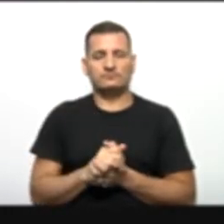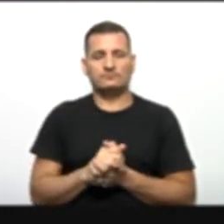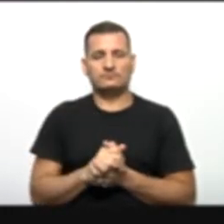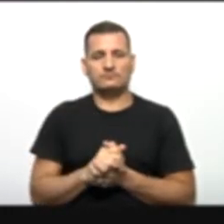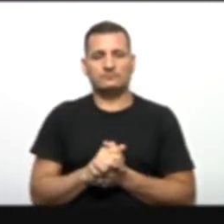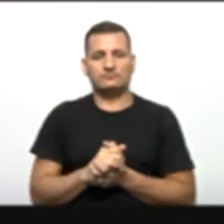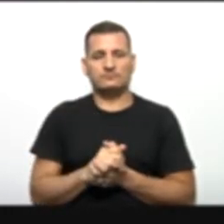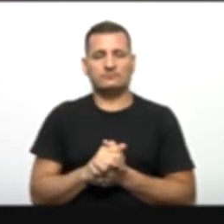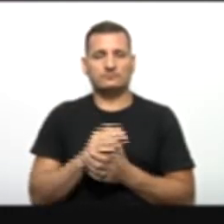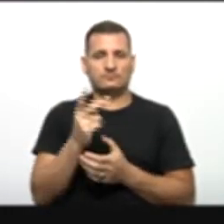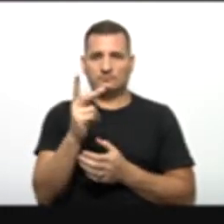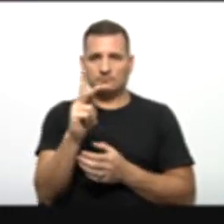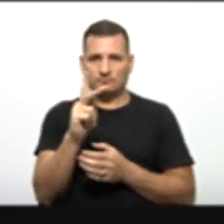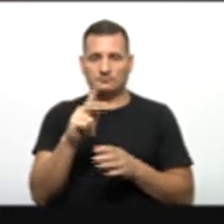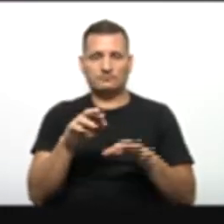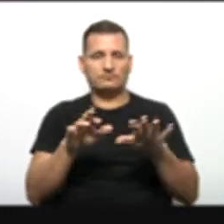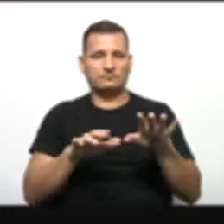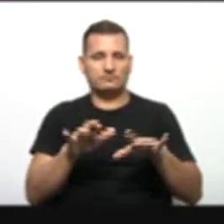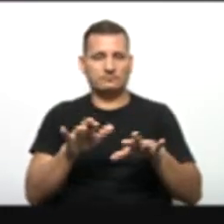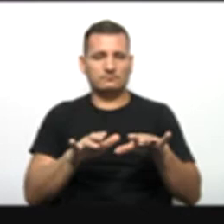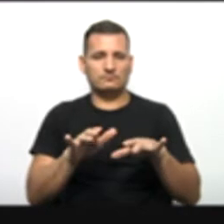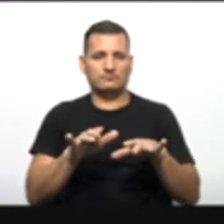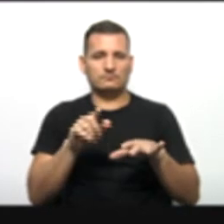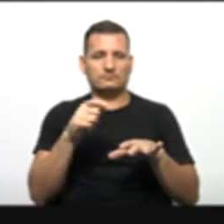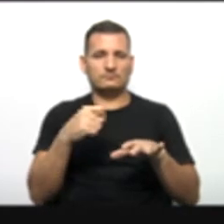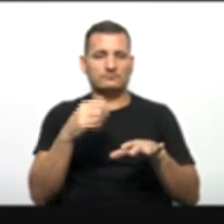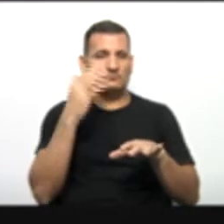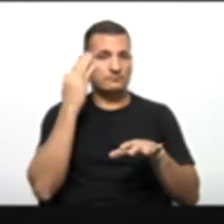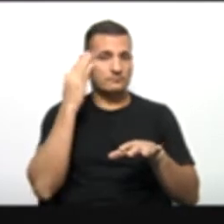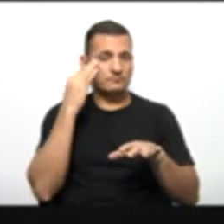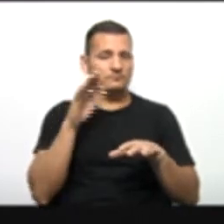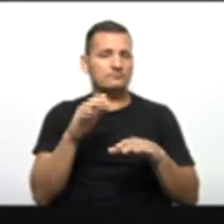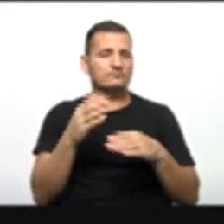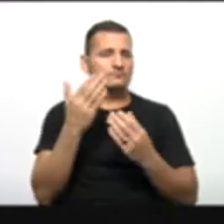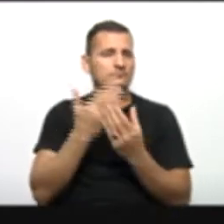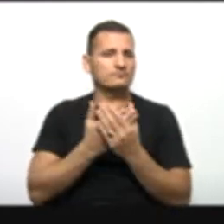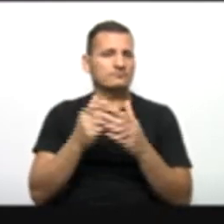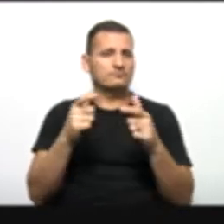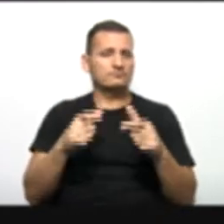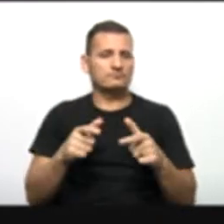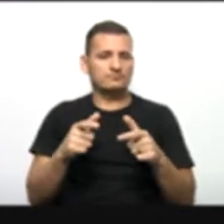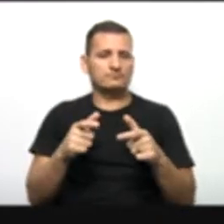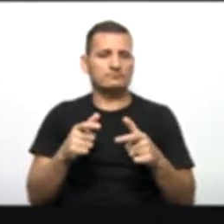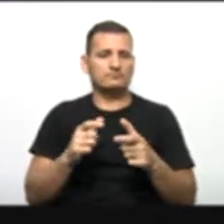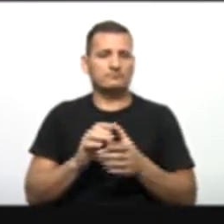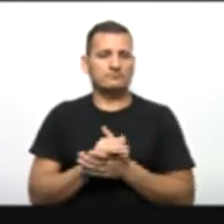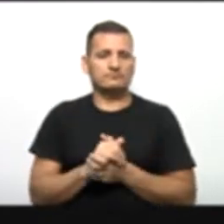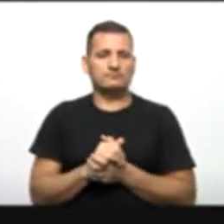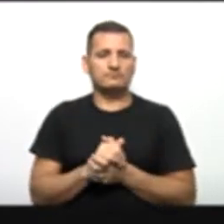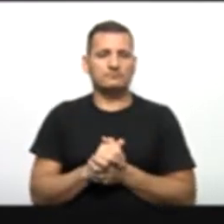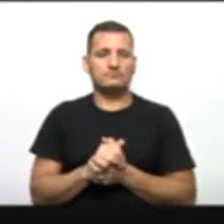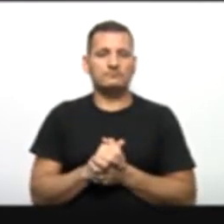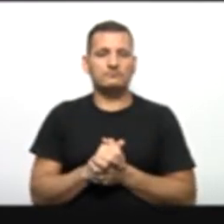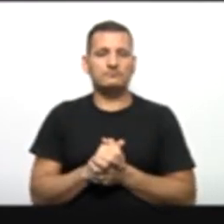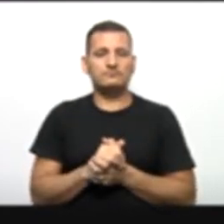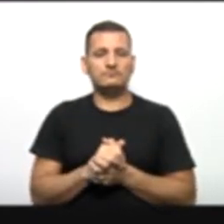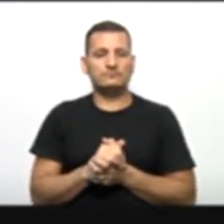aí na sua máquina quando você fizer você tem que saber o caminho que ele está armazenado aquele time project